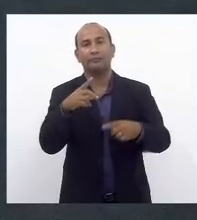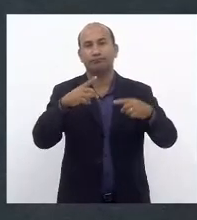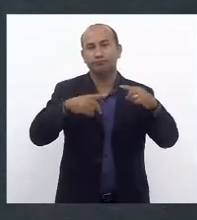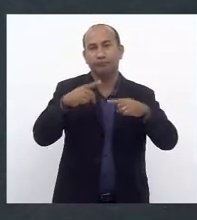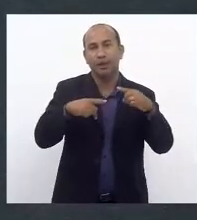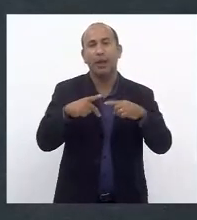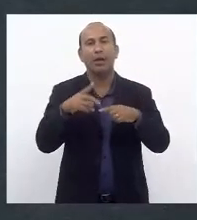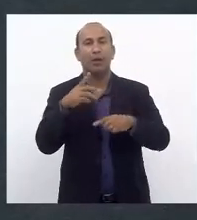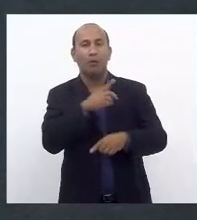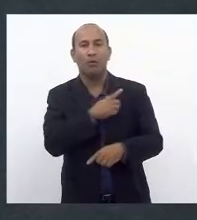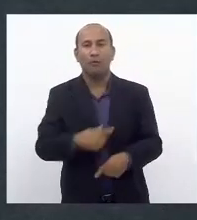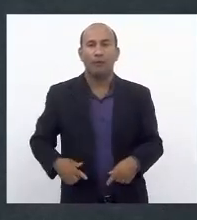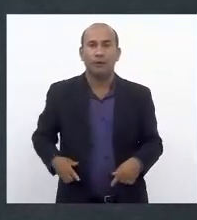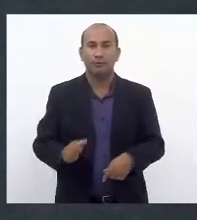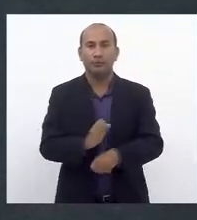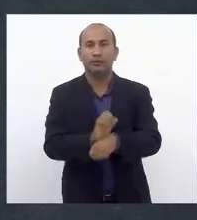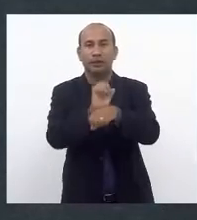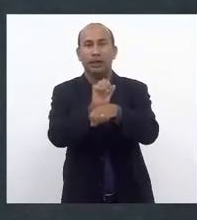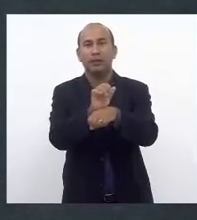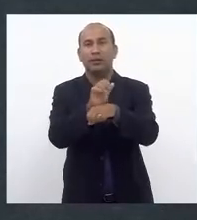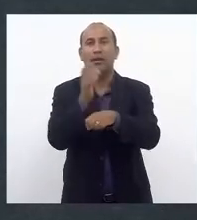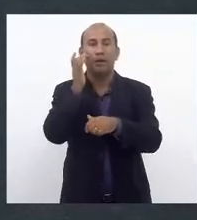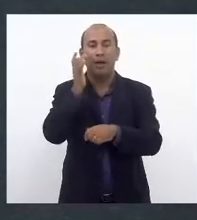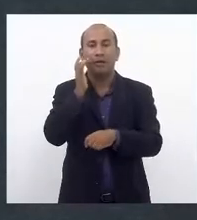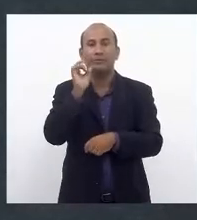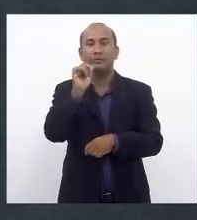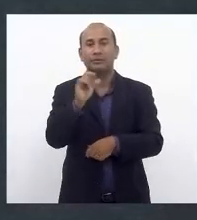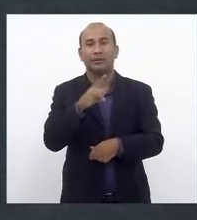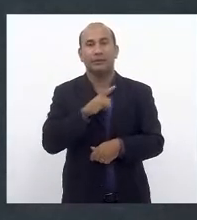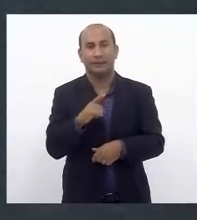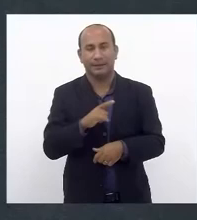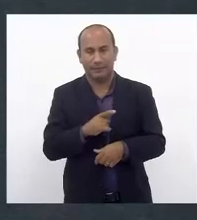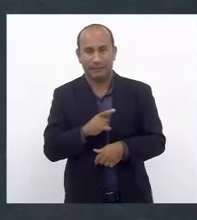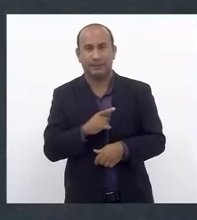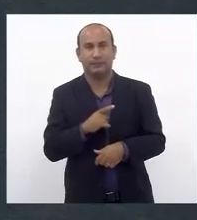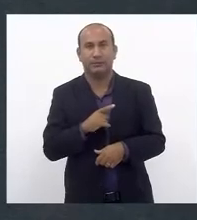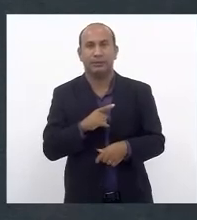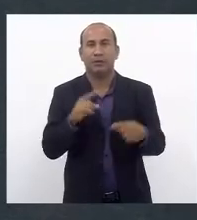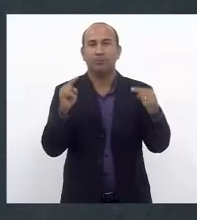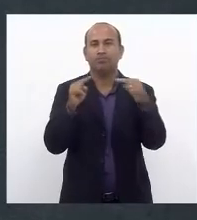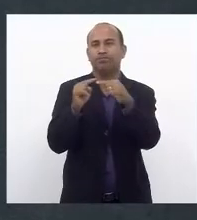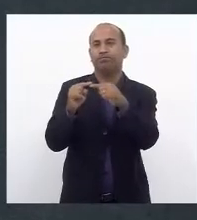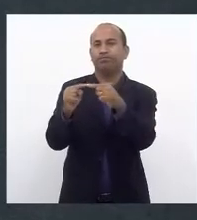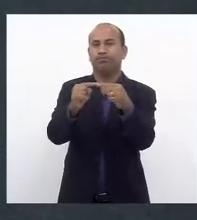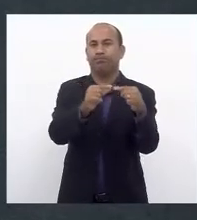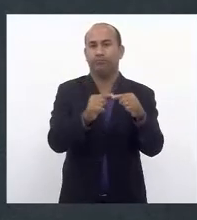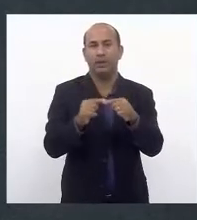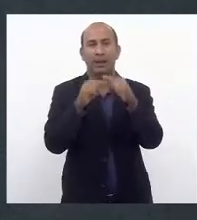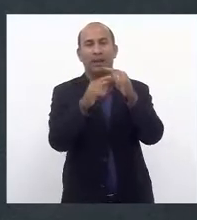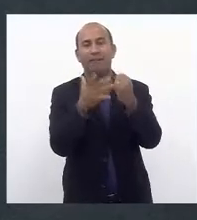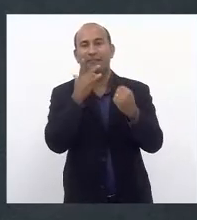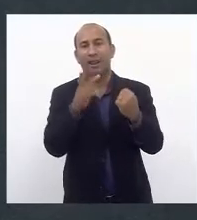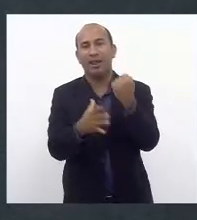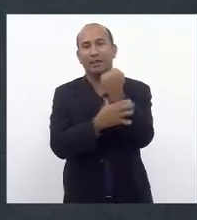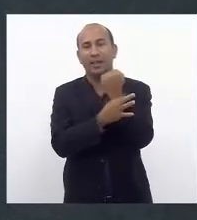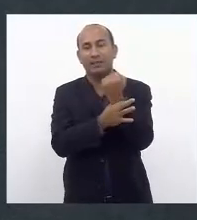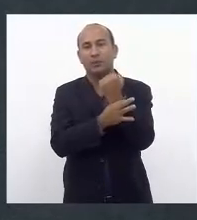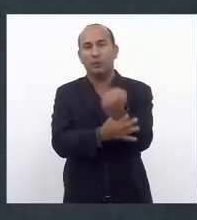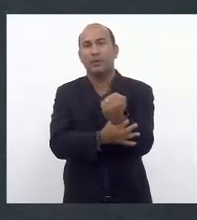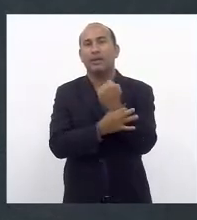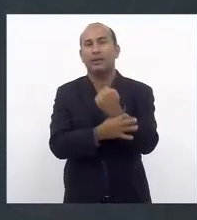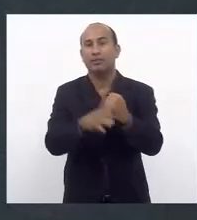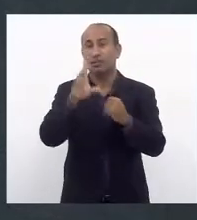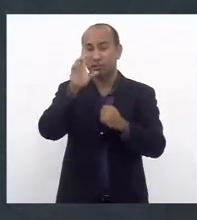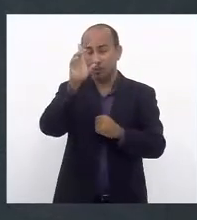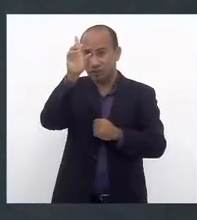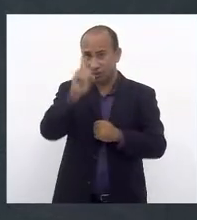governo do Estado, uma vez que os debates relacionados ao acesso à segurança como um direito